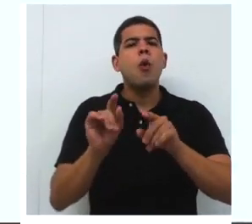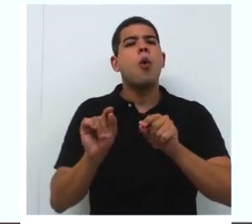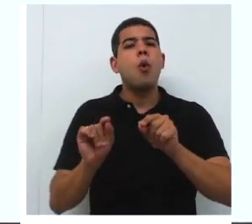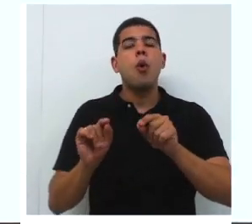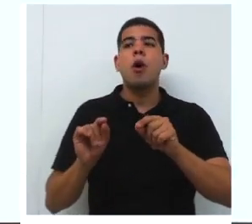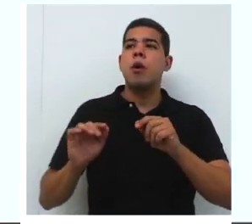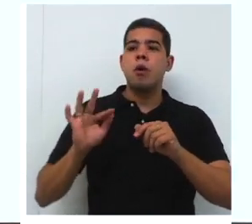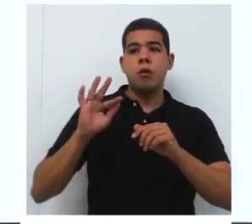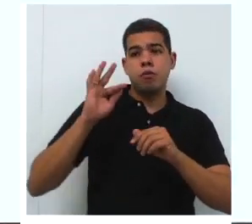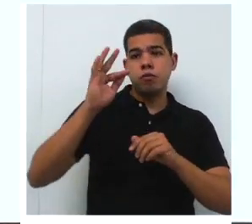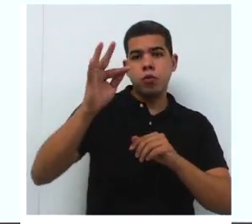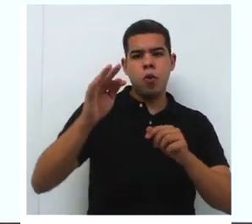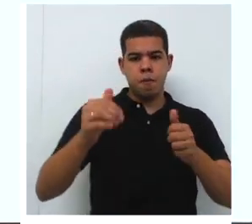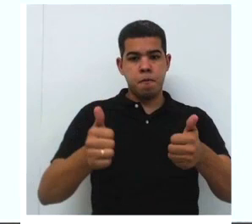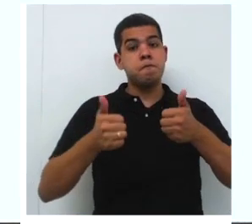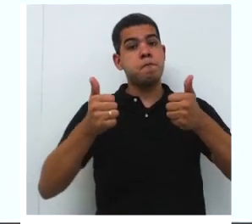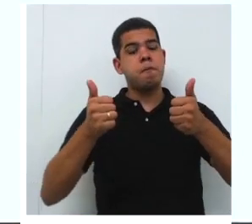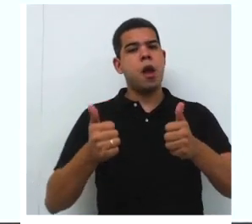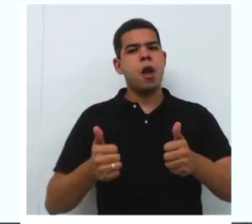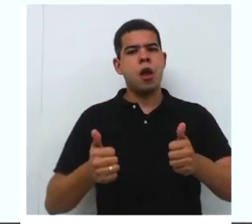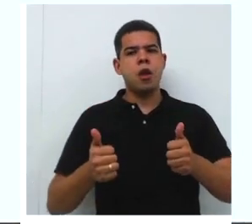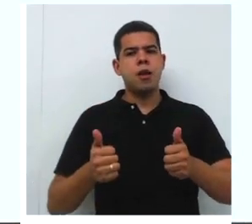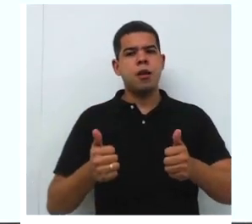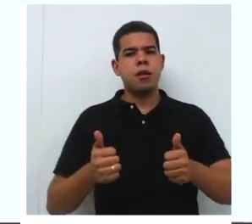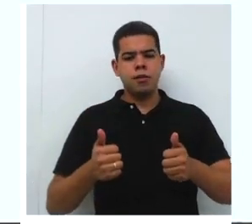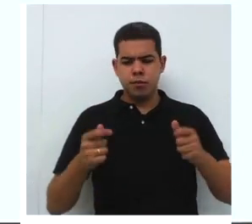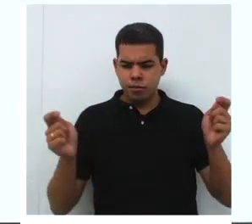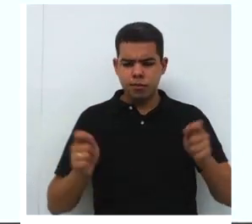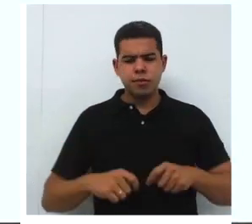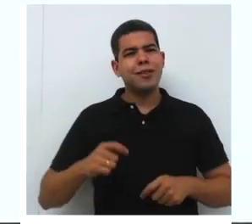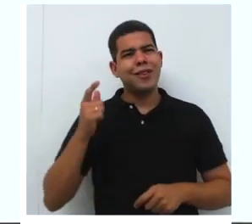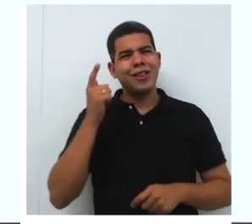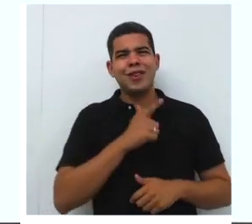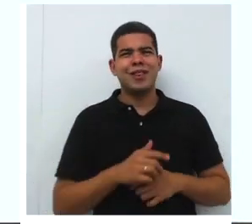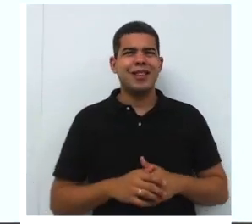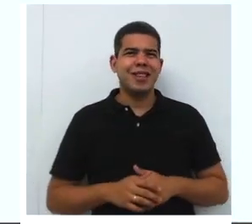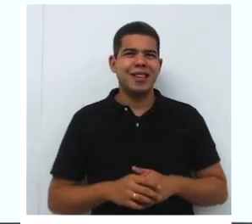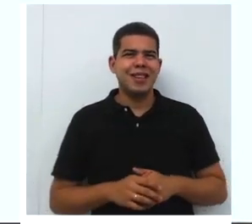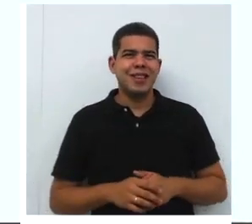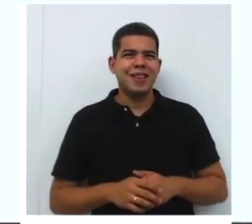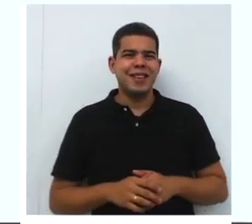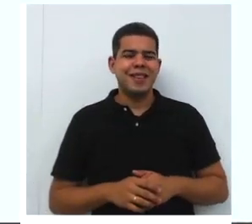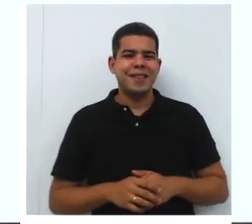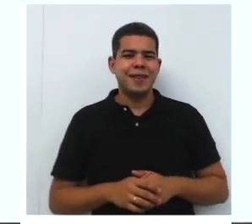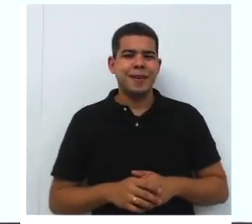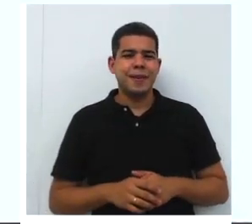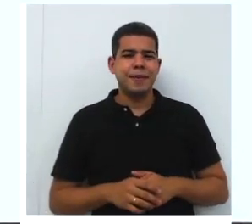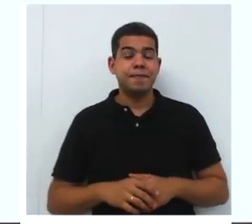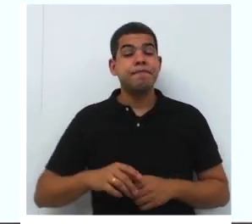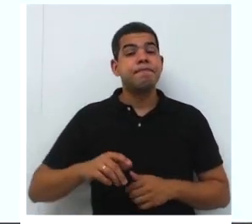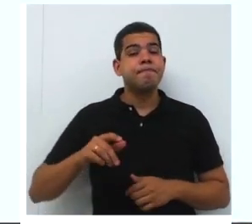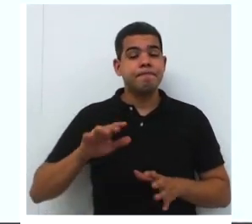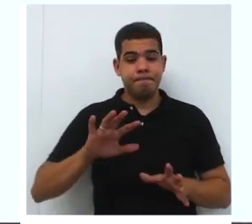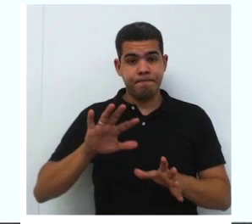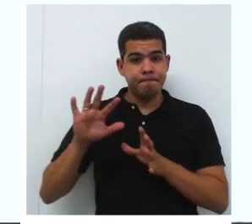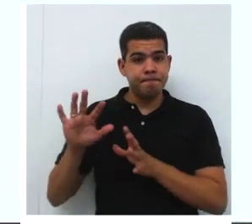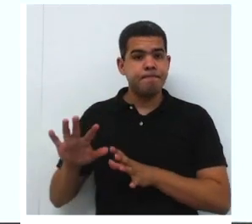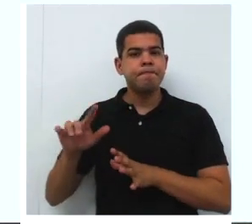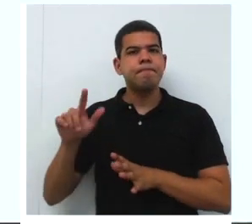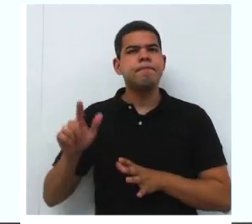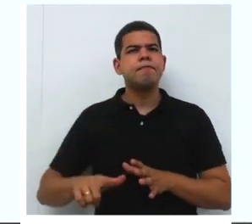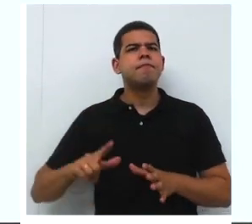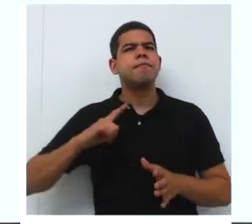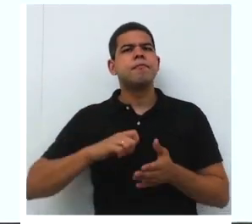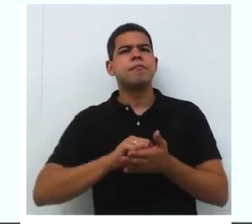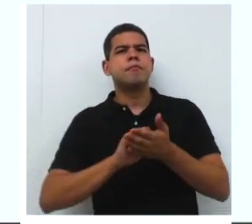seu sucesso e o quê? Uma vida plena de felicidade. A seguir, nós vamos ter o quê? Uma